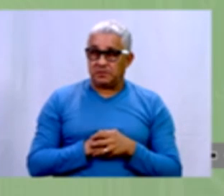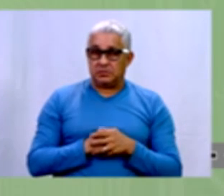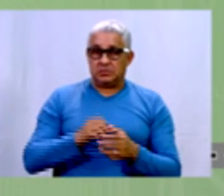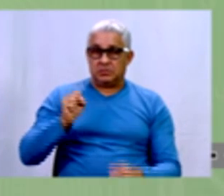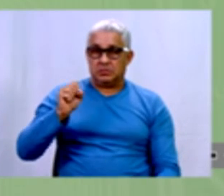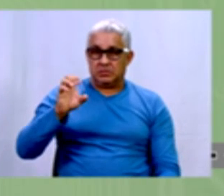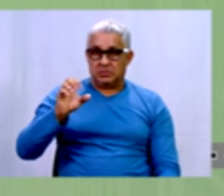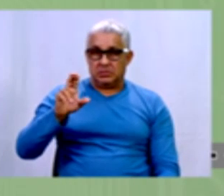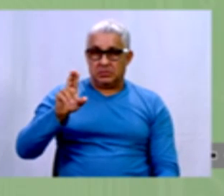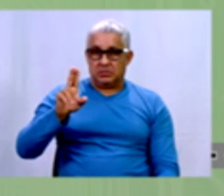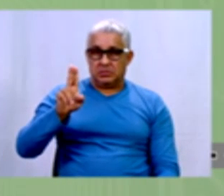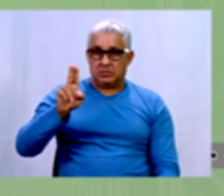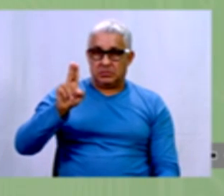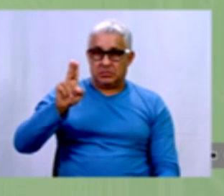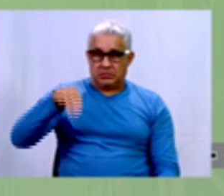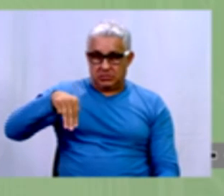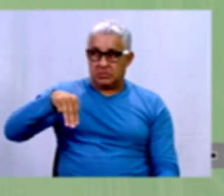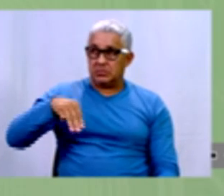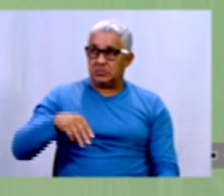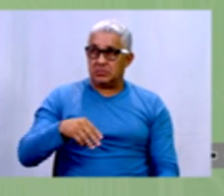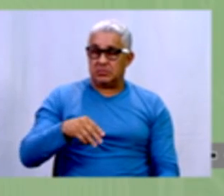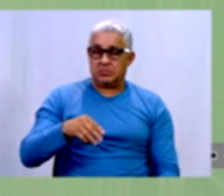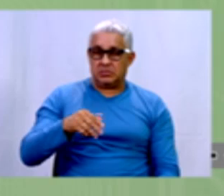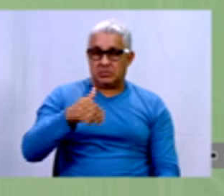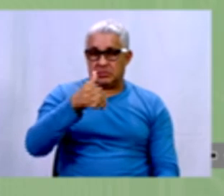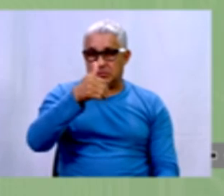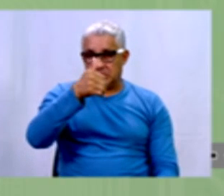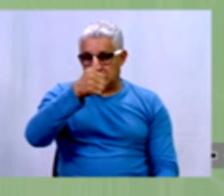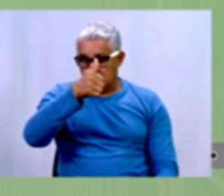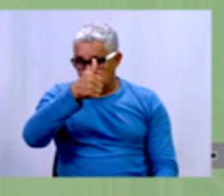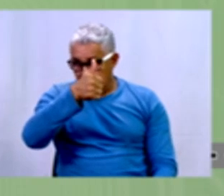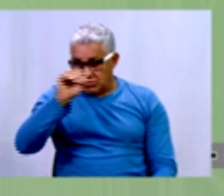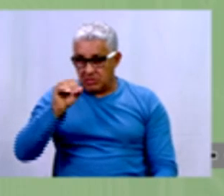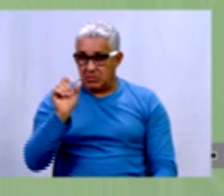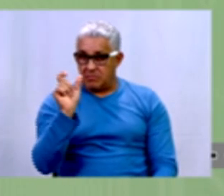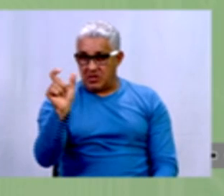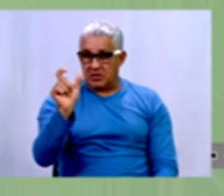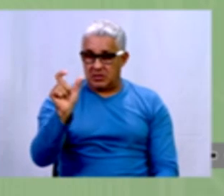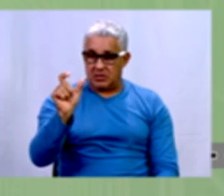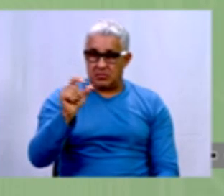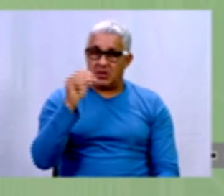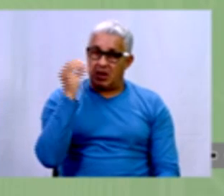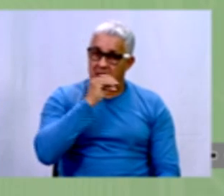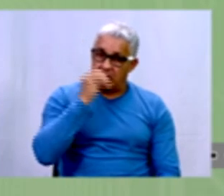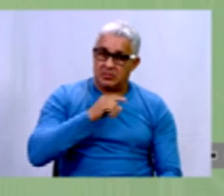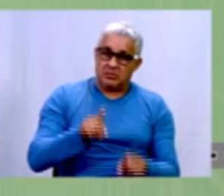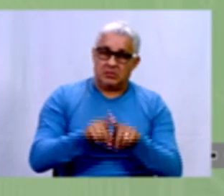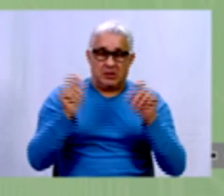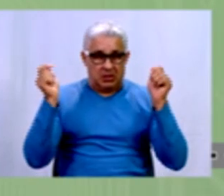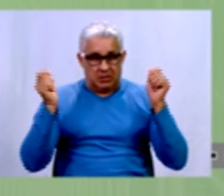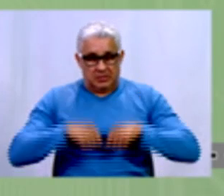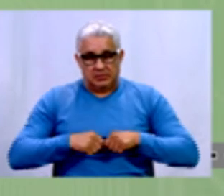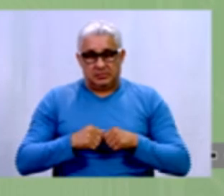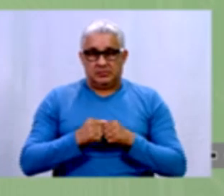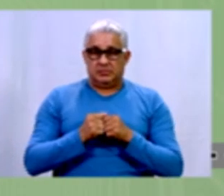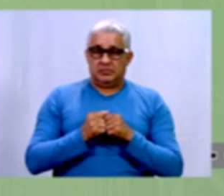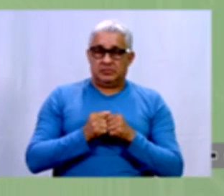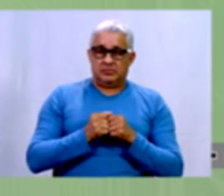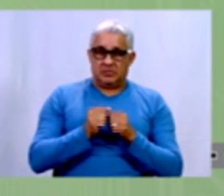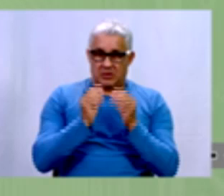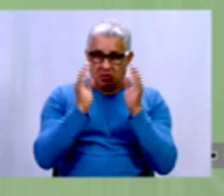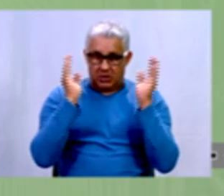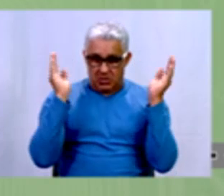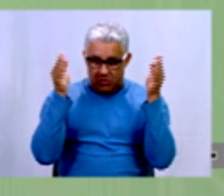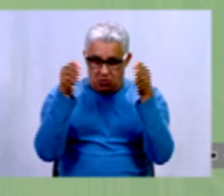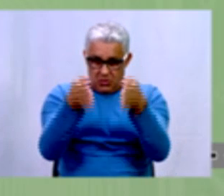Scrum em 100 palavras. Scrum é um processo ágil que permite manter o foco